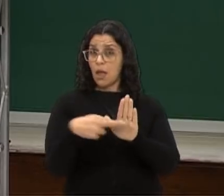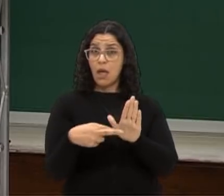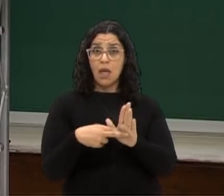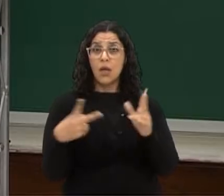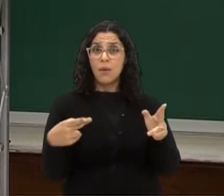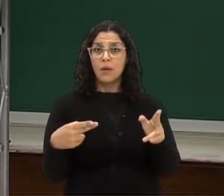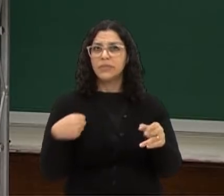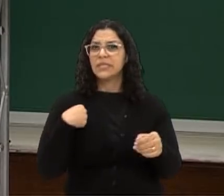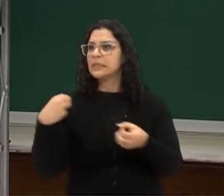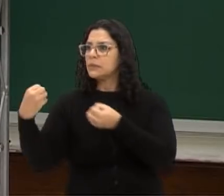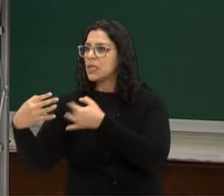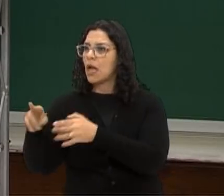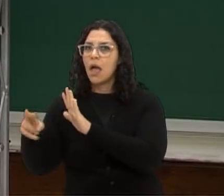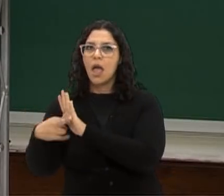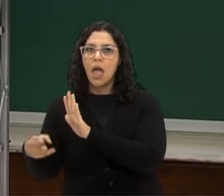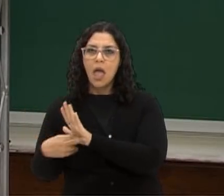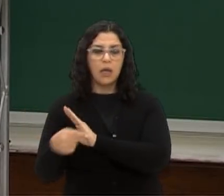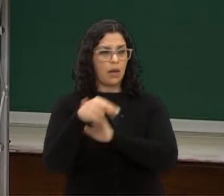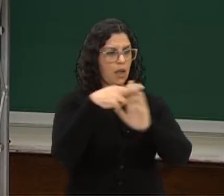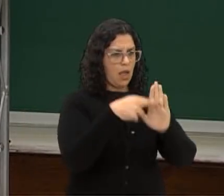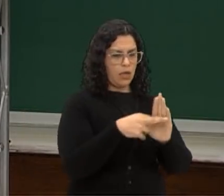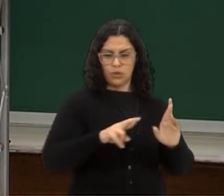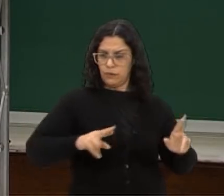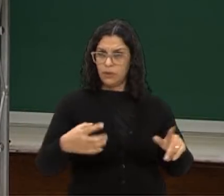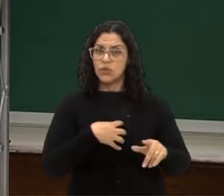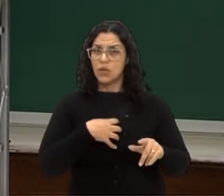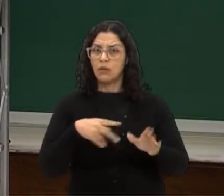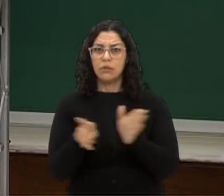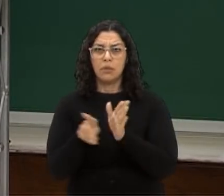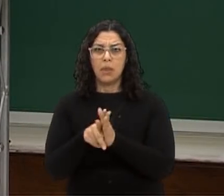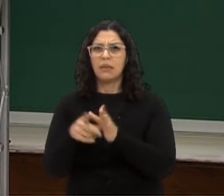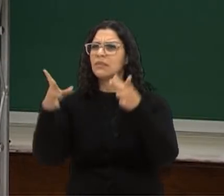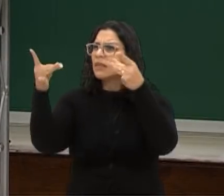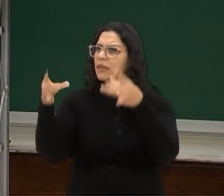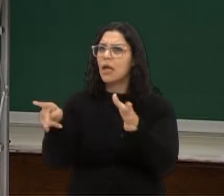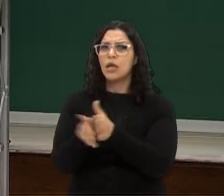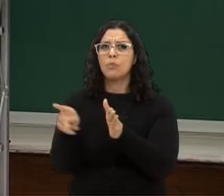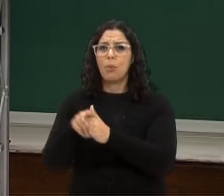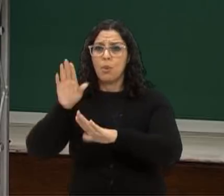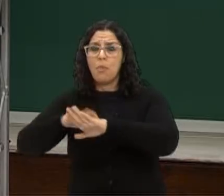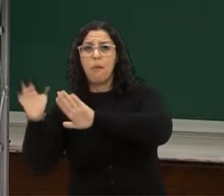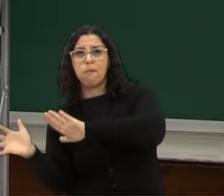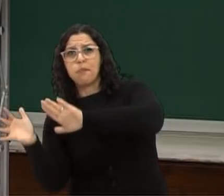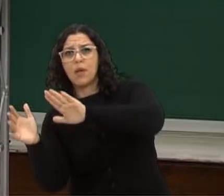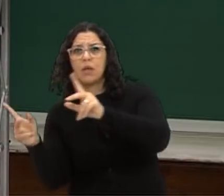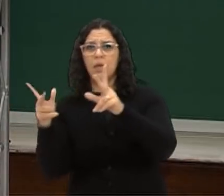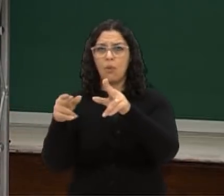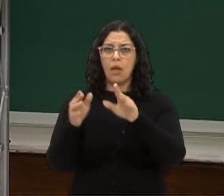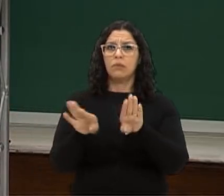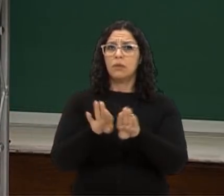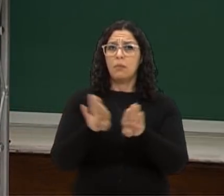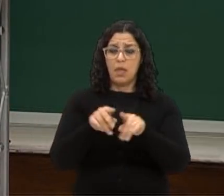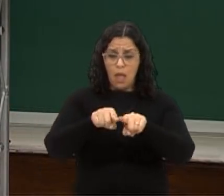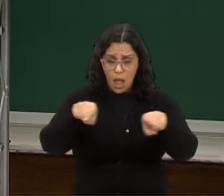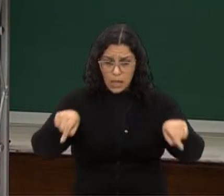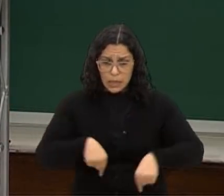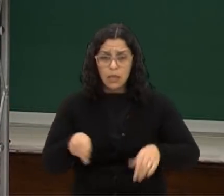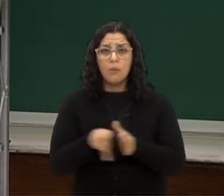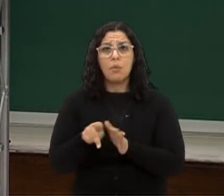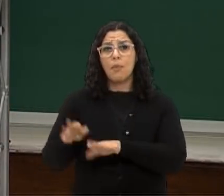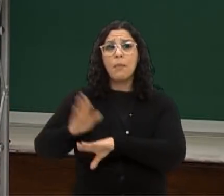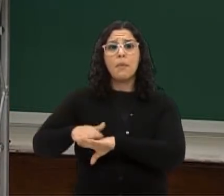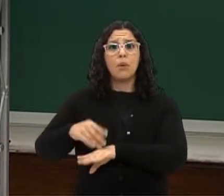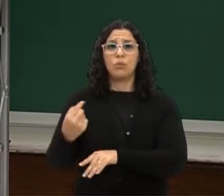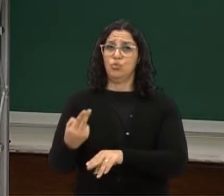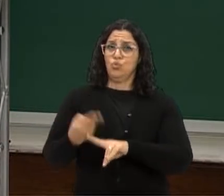do jogo, falar que o goleiro não pode pegar o recuo com a mão ou o jogador de linha não pode pegar a bola com a mão, né?